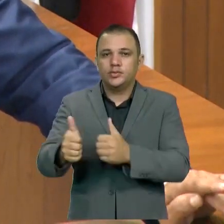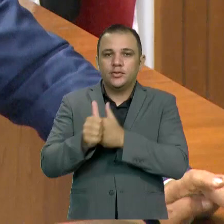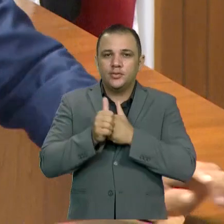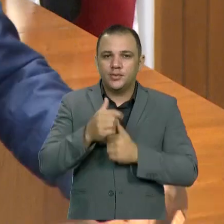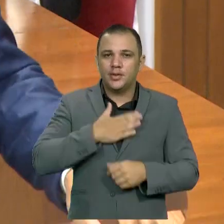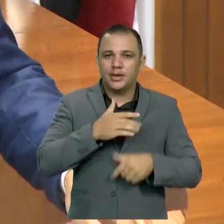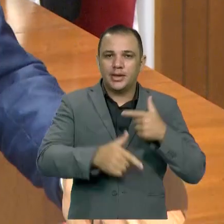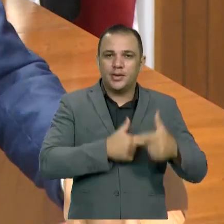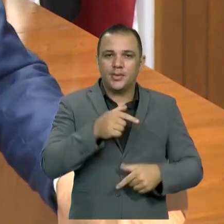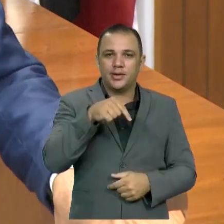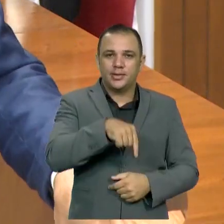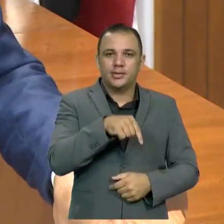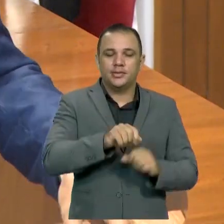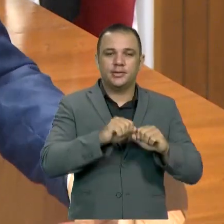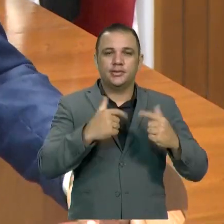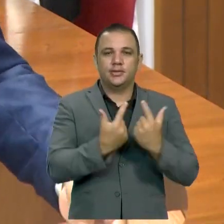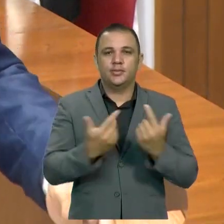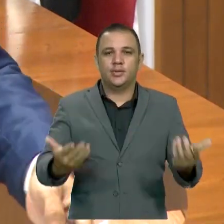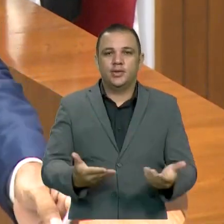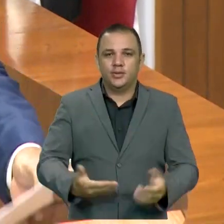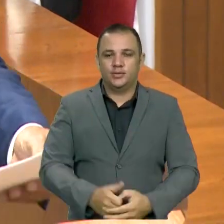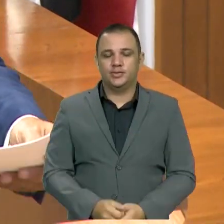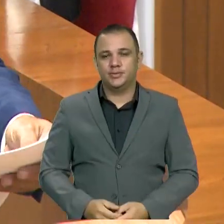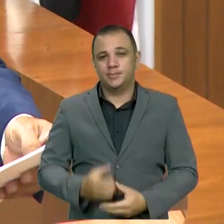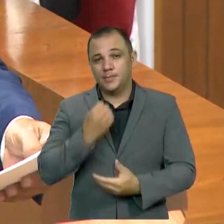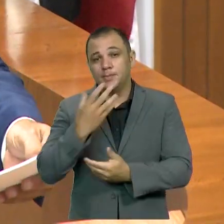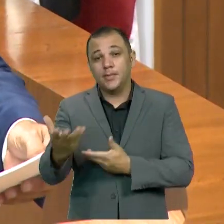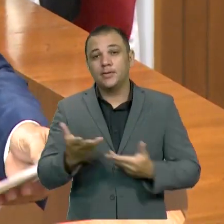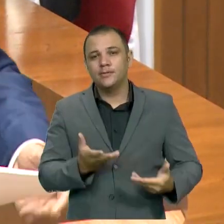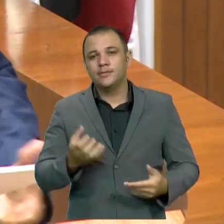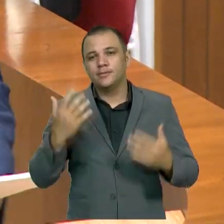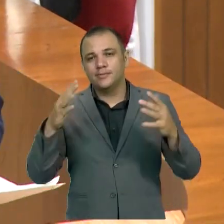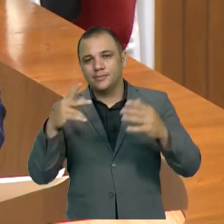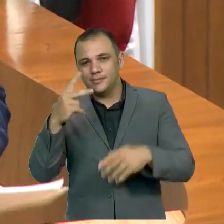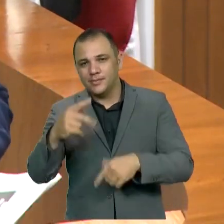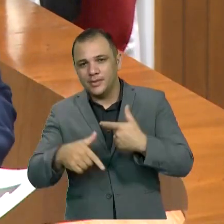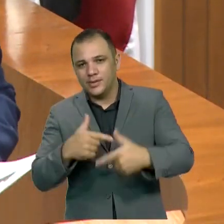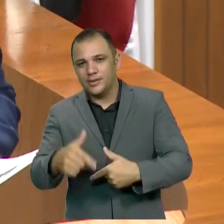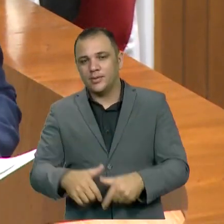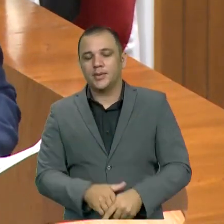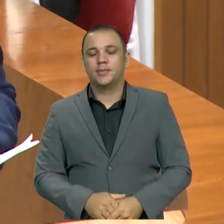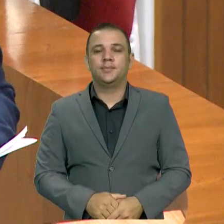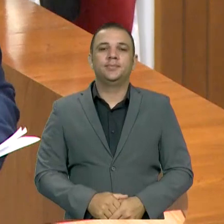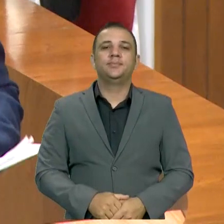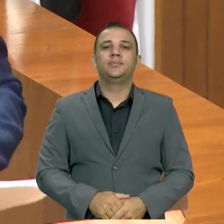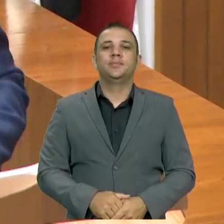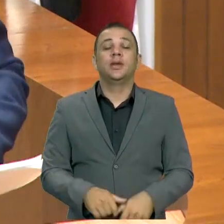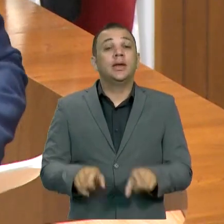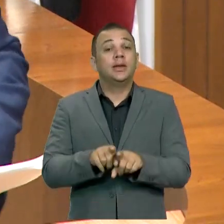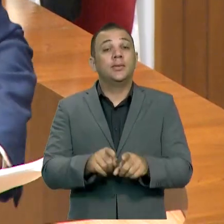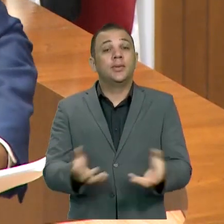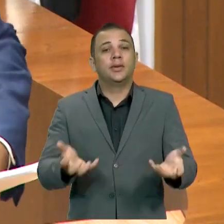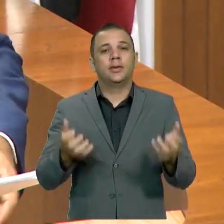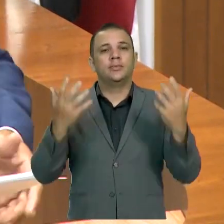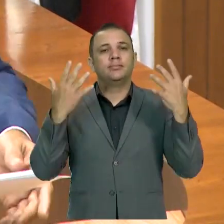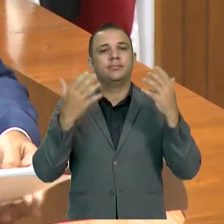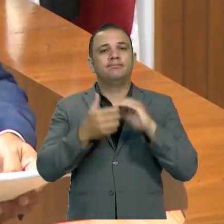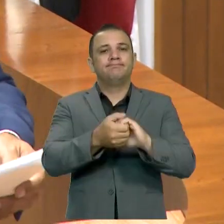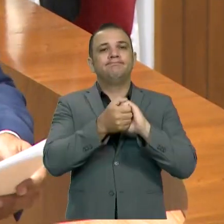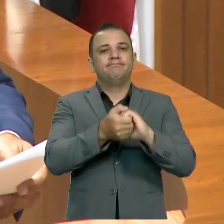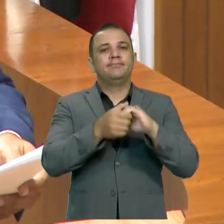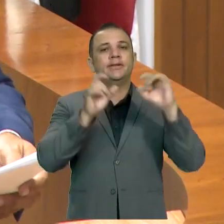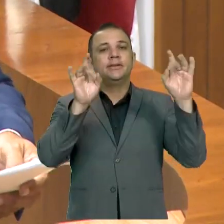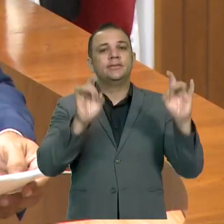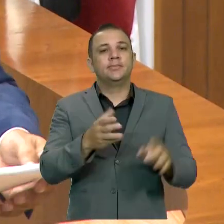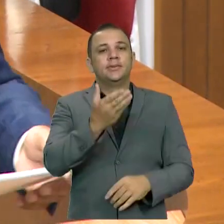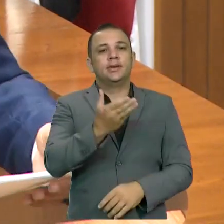Seja bem-vindo, Ian. Parabéns pelas suas atividades. Quero comentar de forma especial também, senhor presidente, o